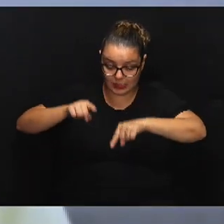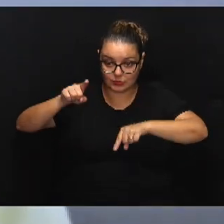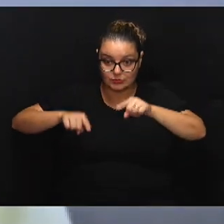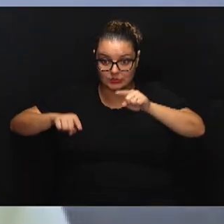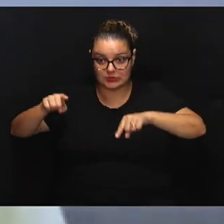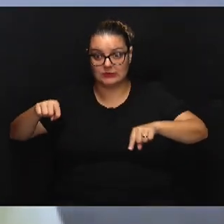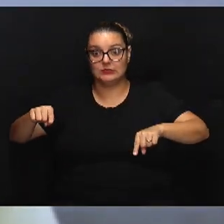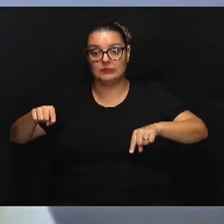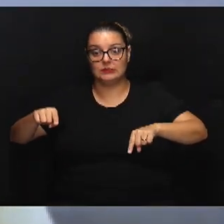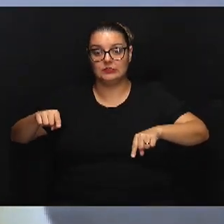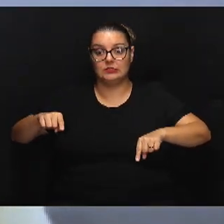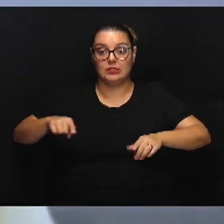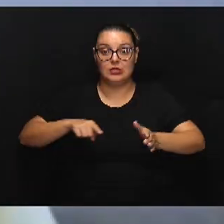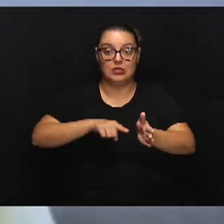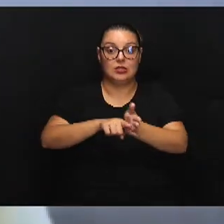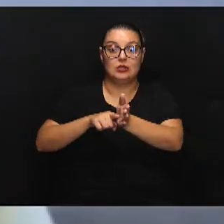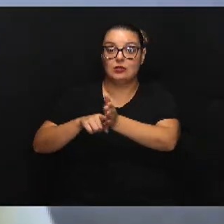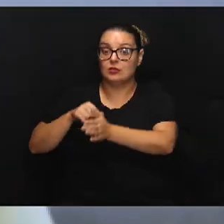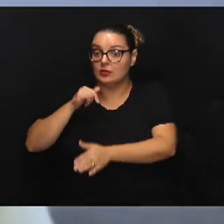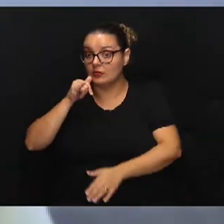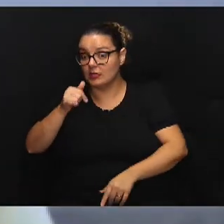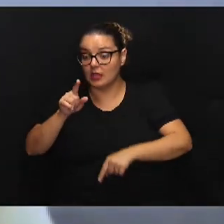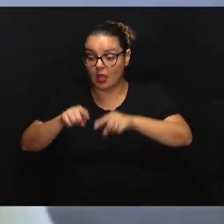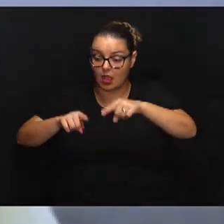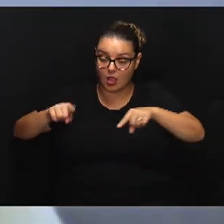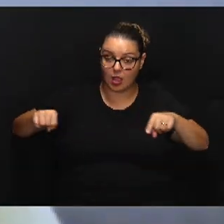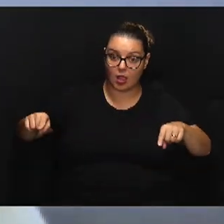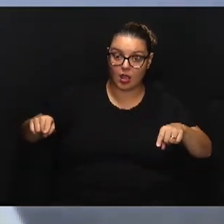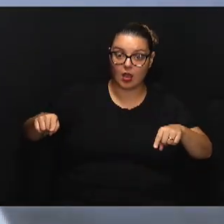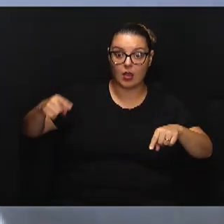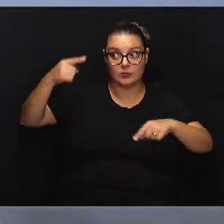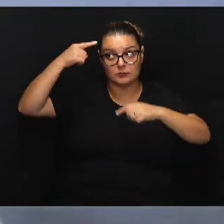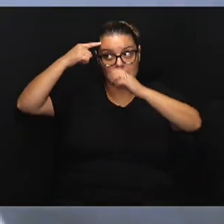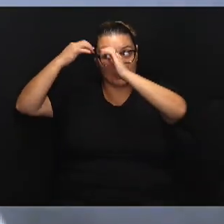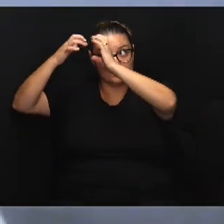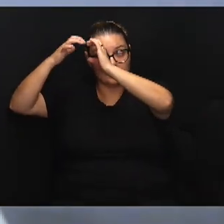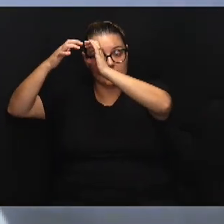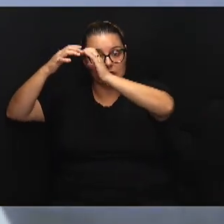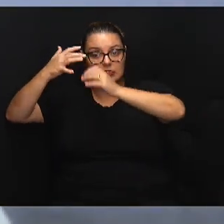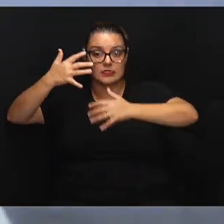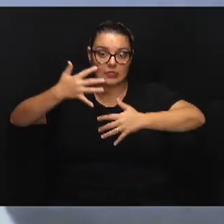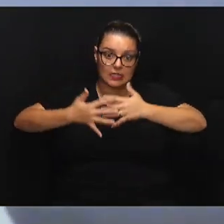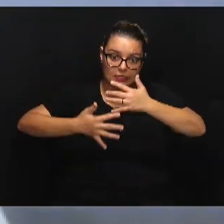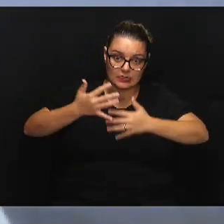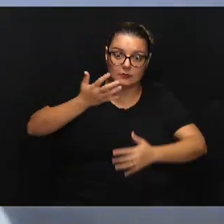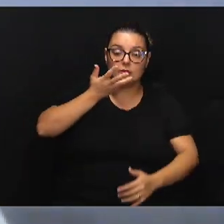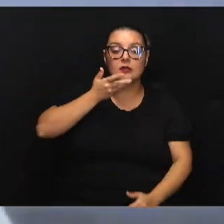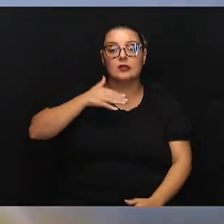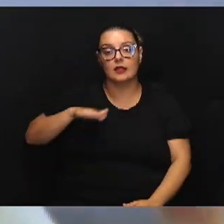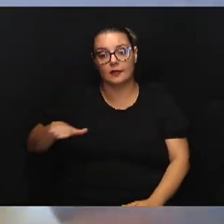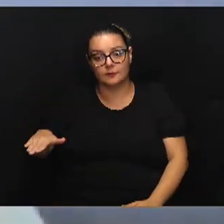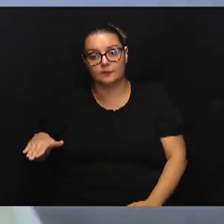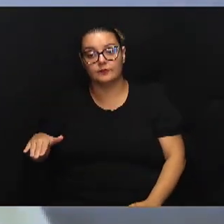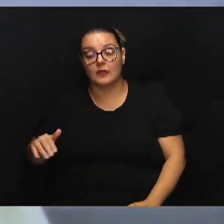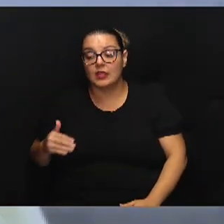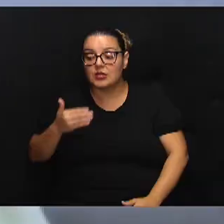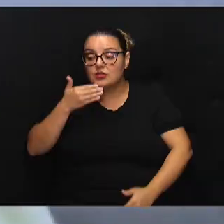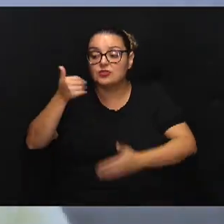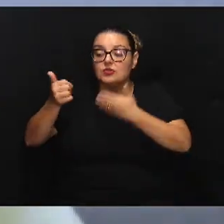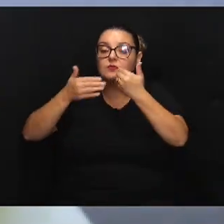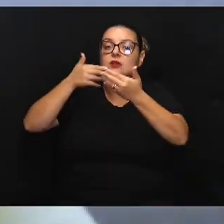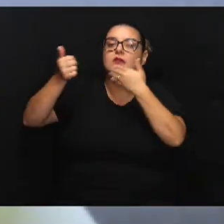que muitos pesquisadores falam de alterações a nível cerebral que impedem essa criança de melhorar as